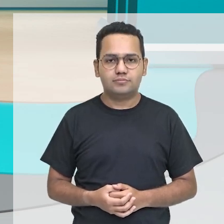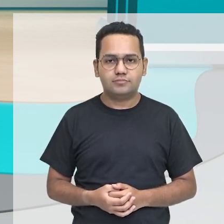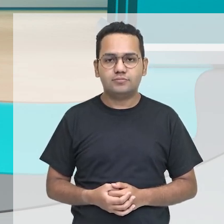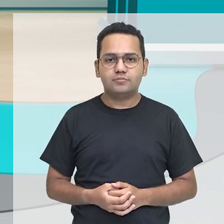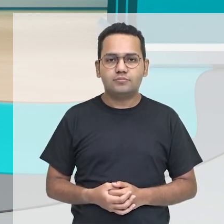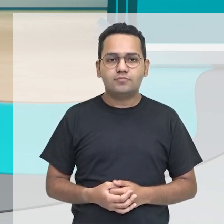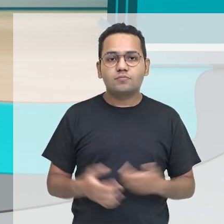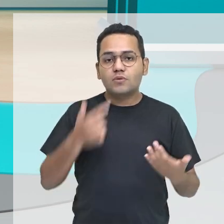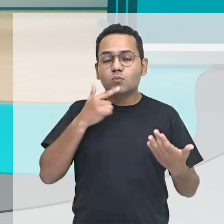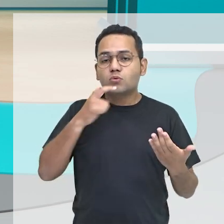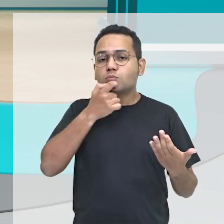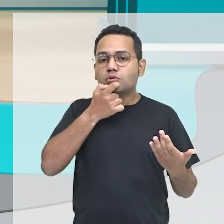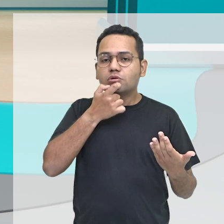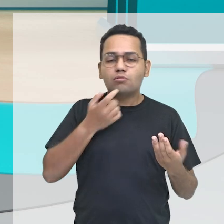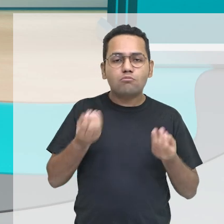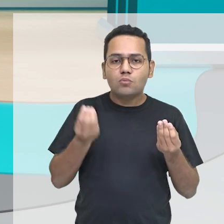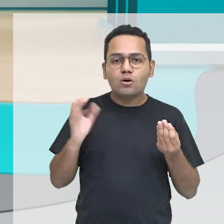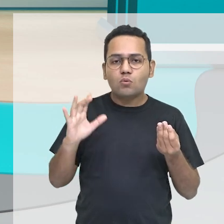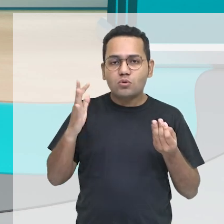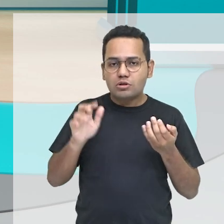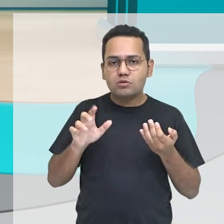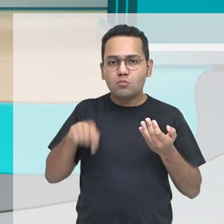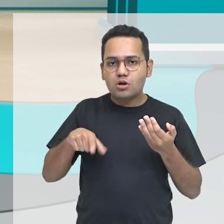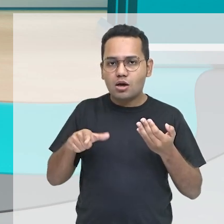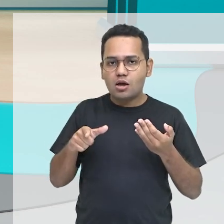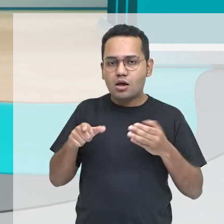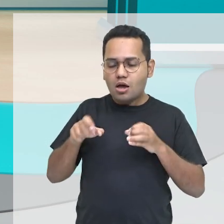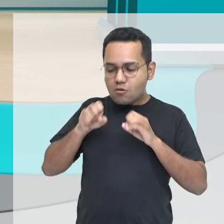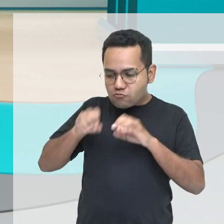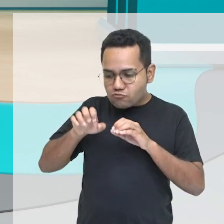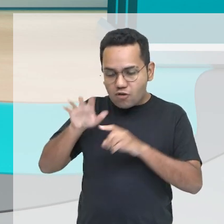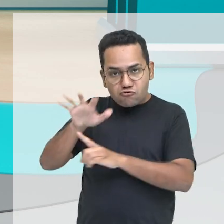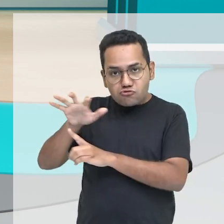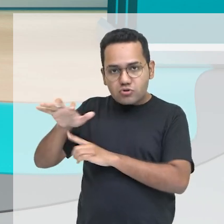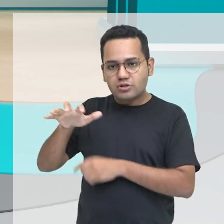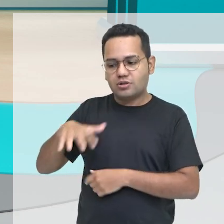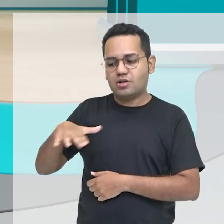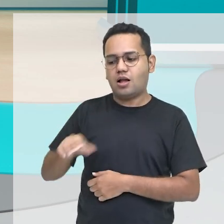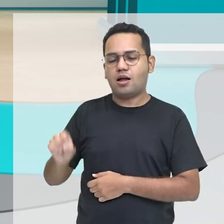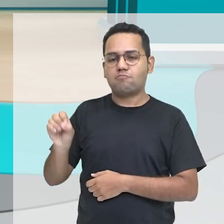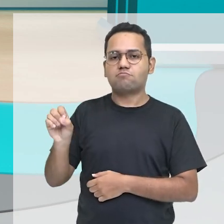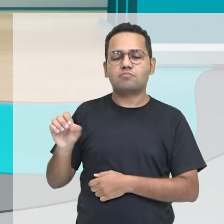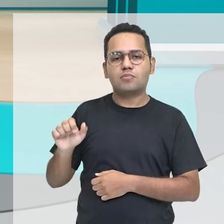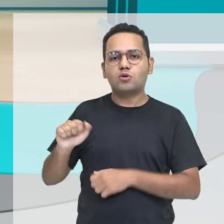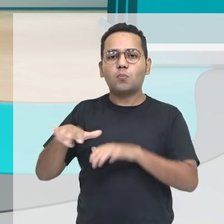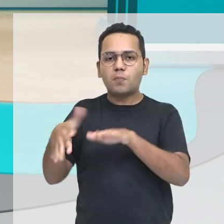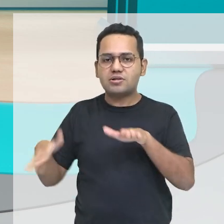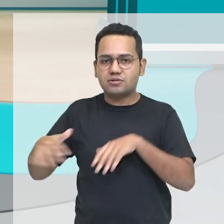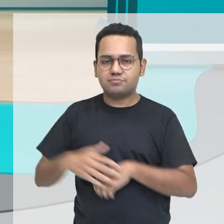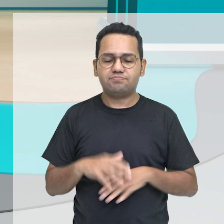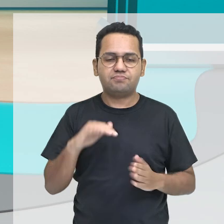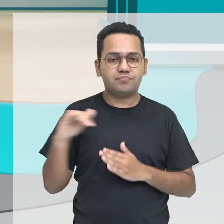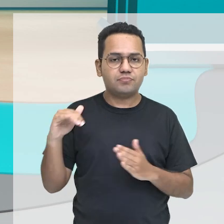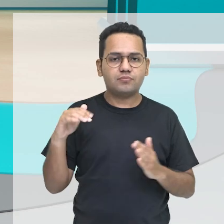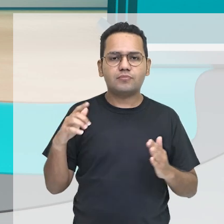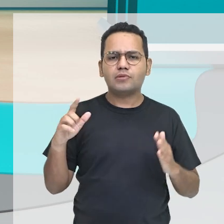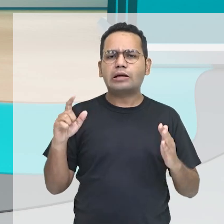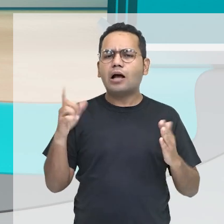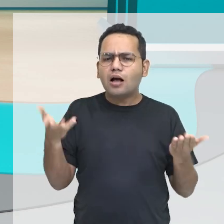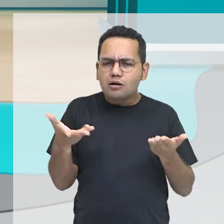ok? Eu quero que vocês prestem bastante atenção, porque nós vamos viajar no tempo, desde os primeiros dias